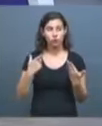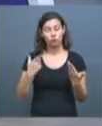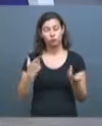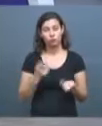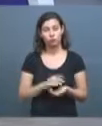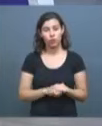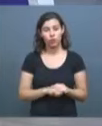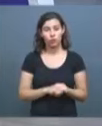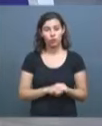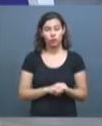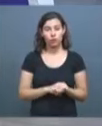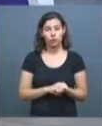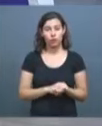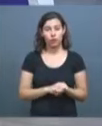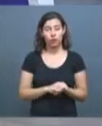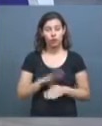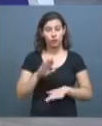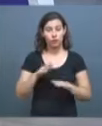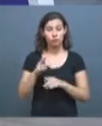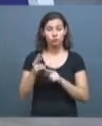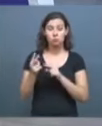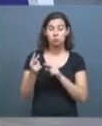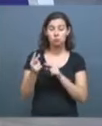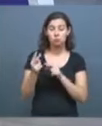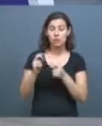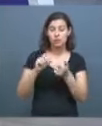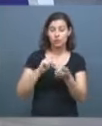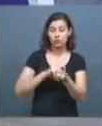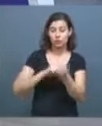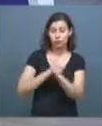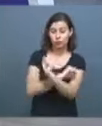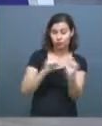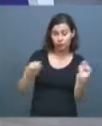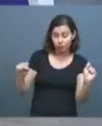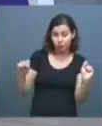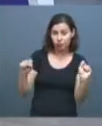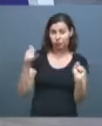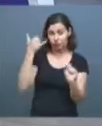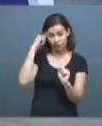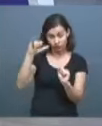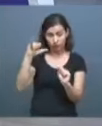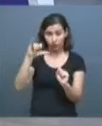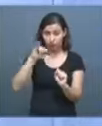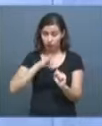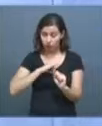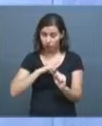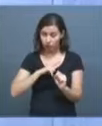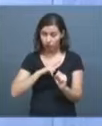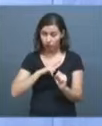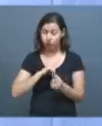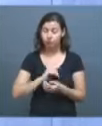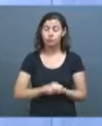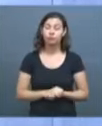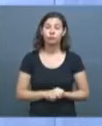se defender do estresse? Tem como você prevenir o estresse? Tem ficar livre dele?